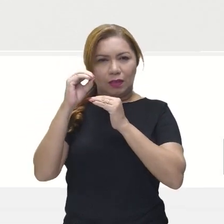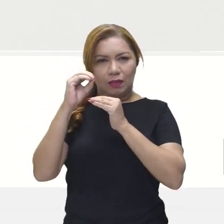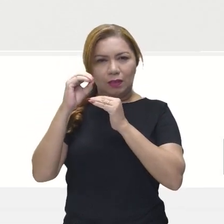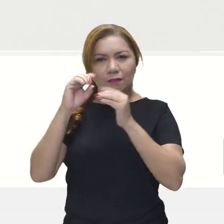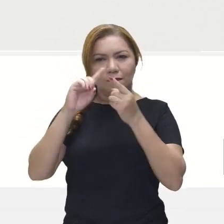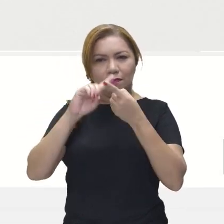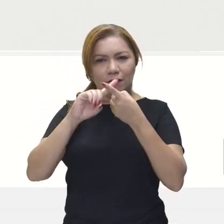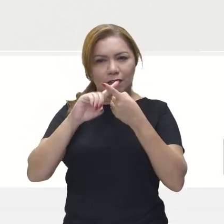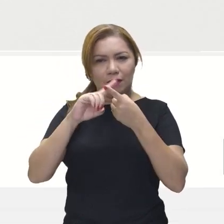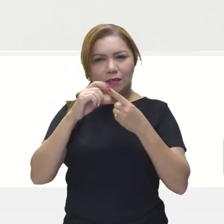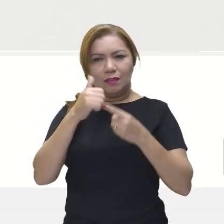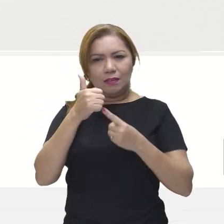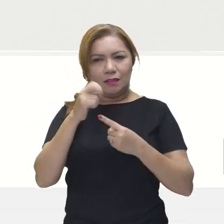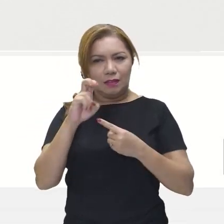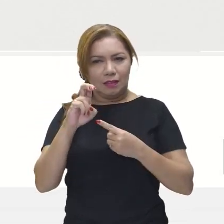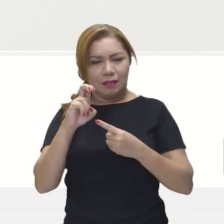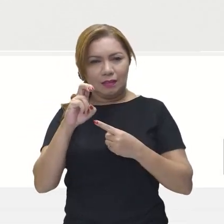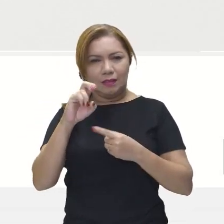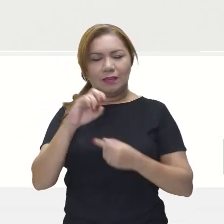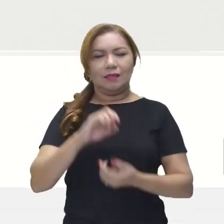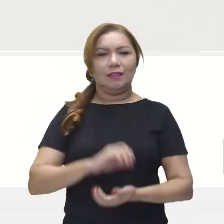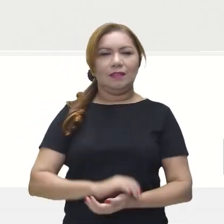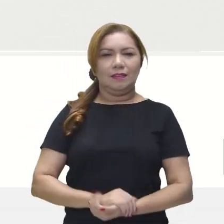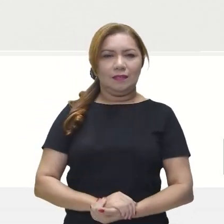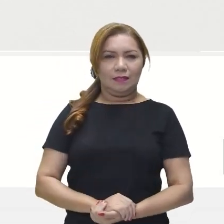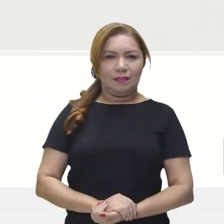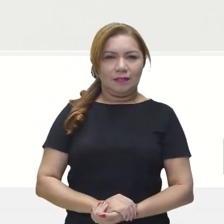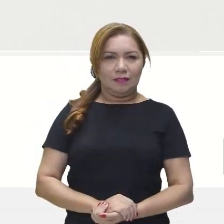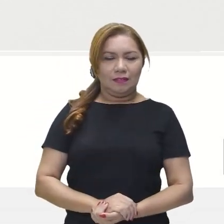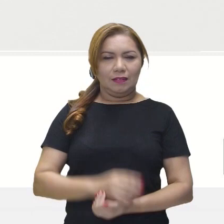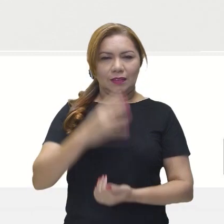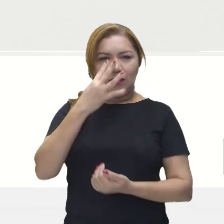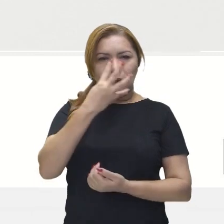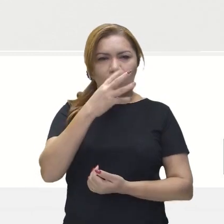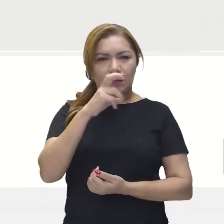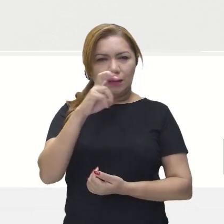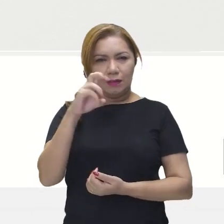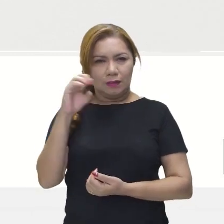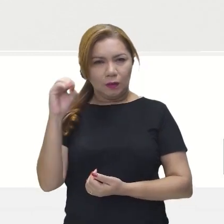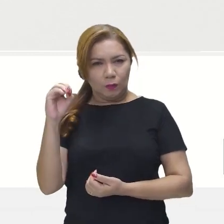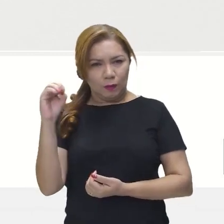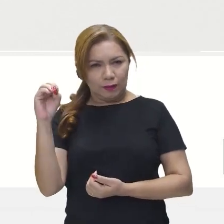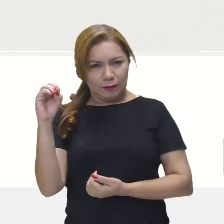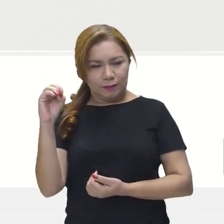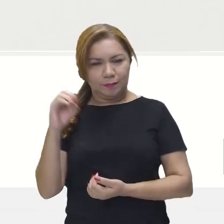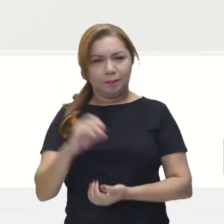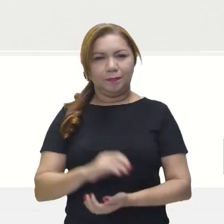15. 30 multiplicado por 15, eu vou ter 450.